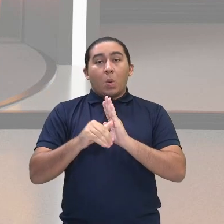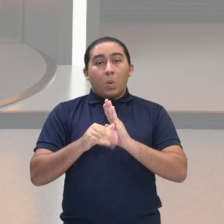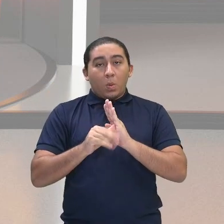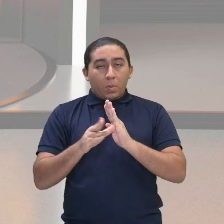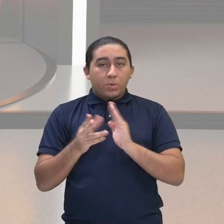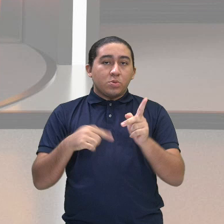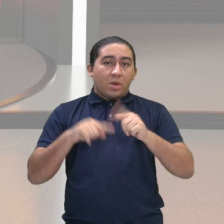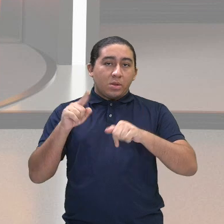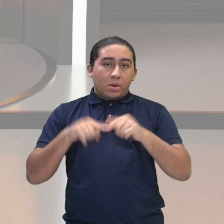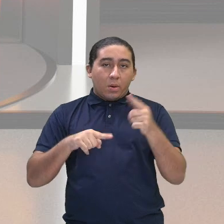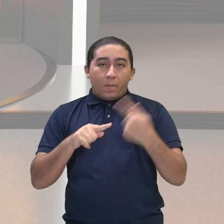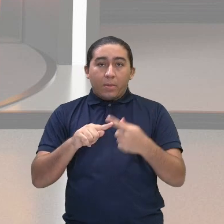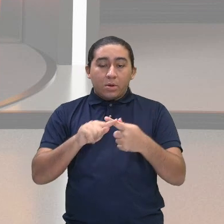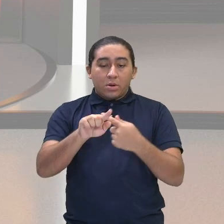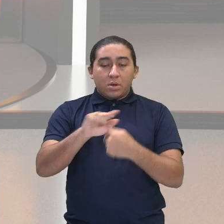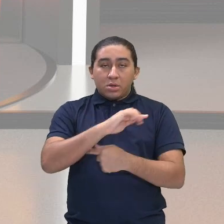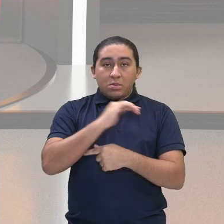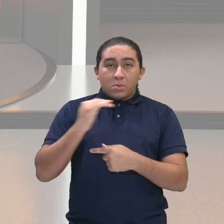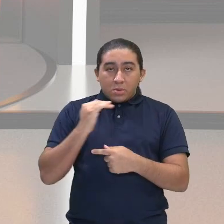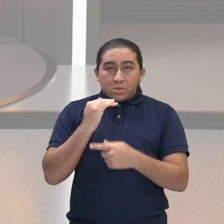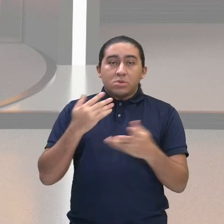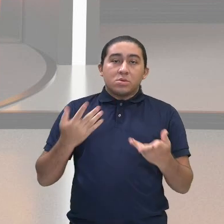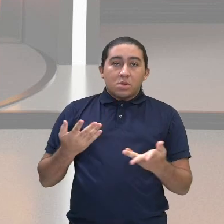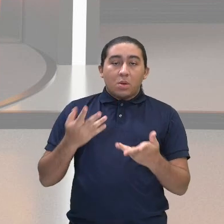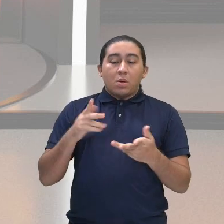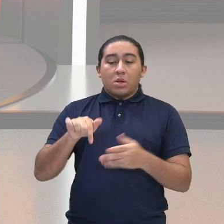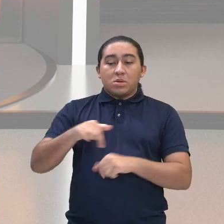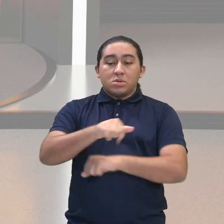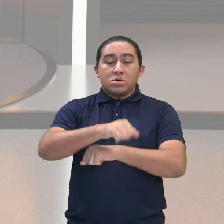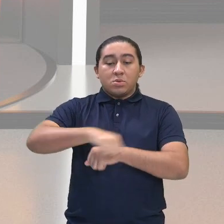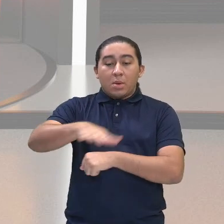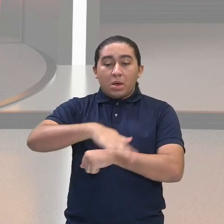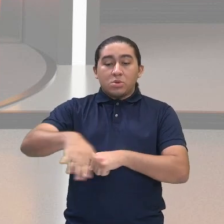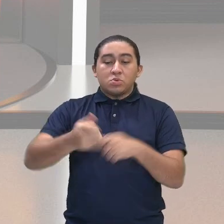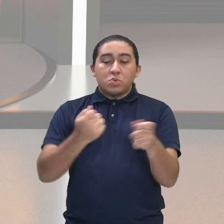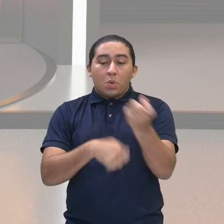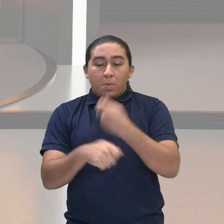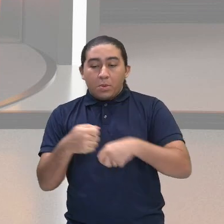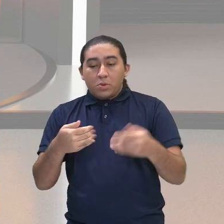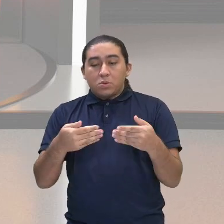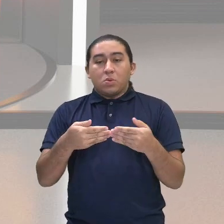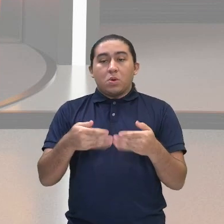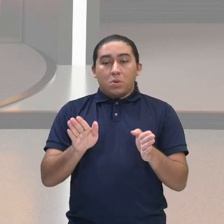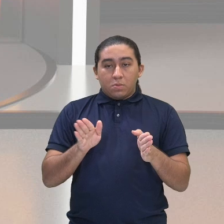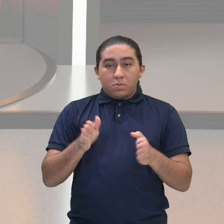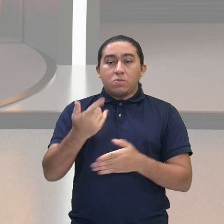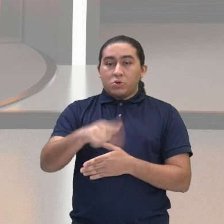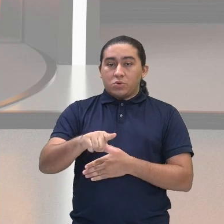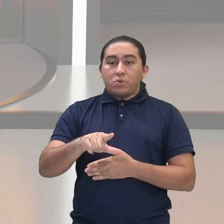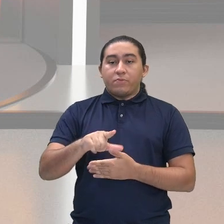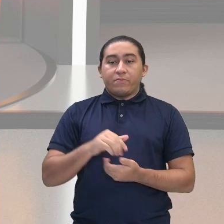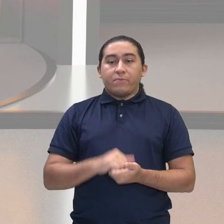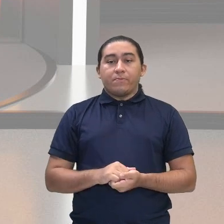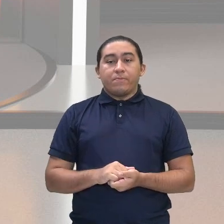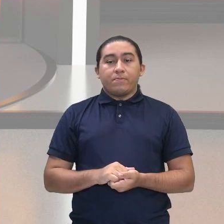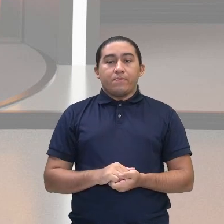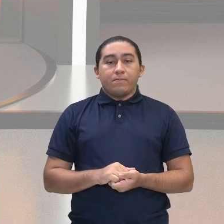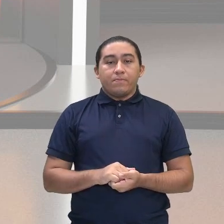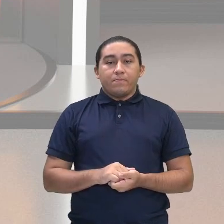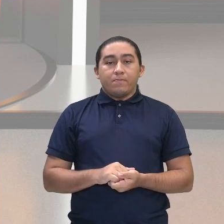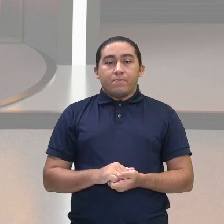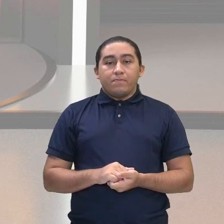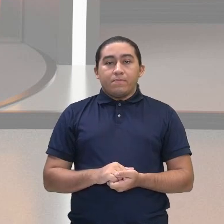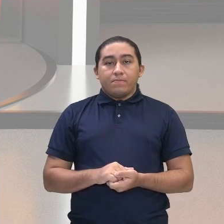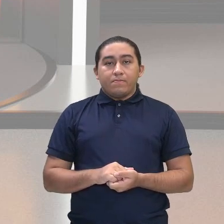por conta desses assaltos, então essas rotas comerciais serão agora restabelecidas, serão reabertas e